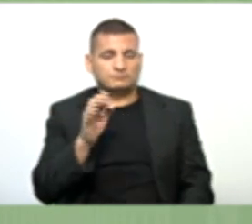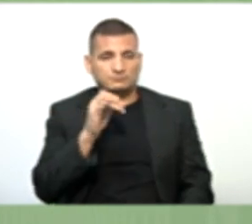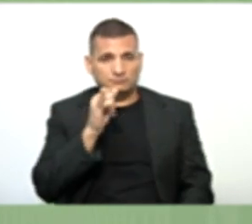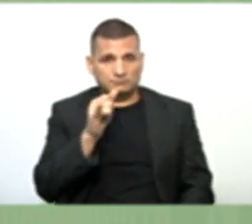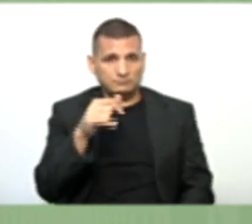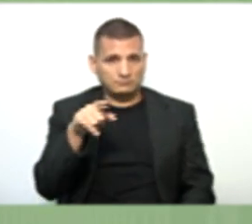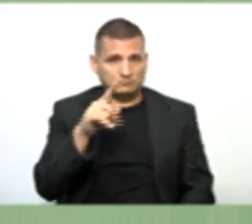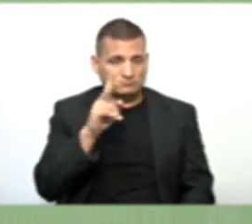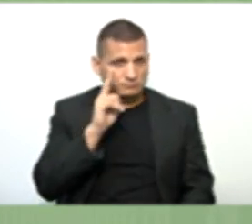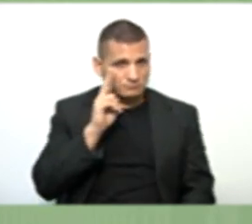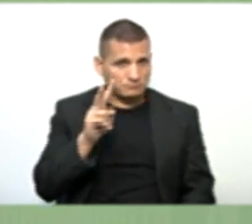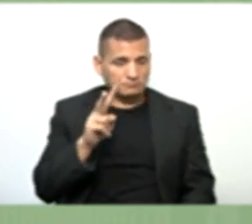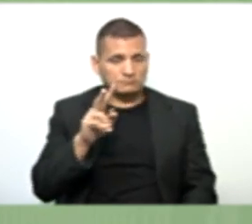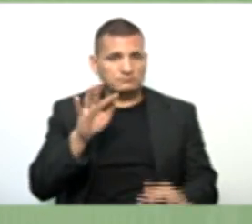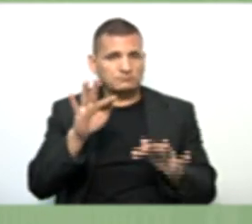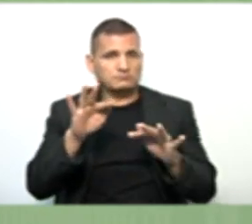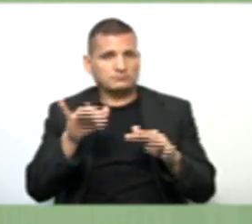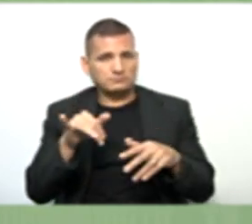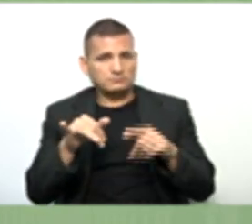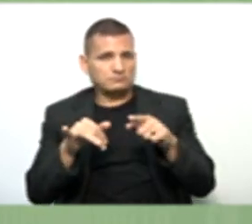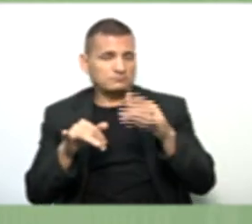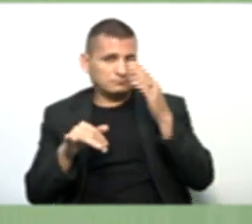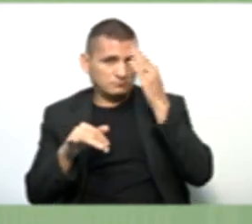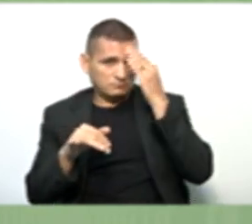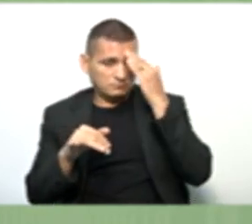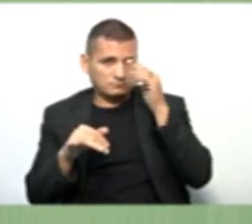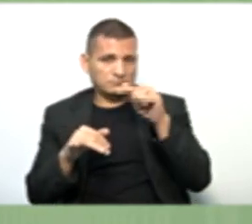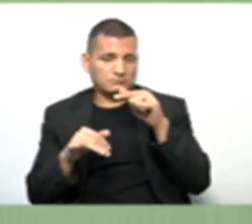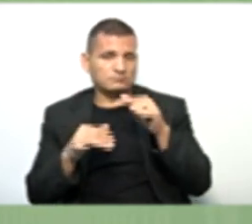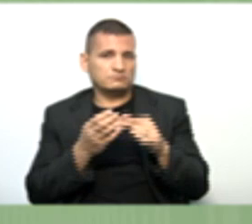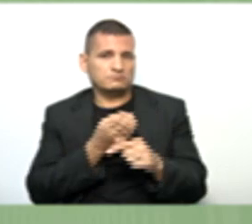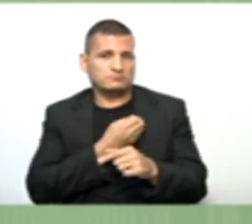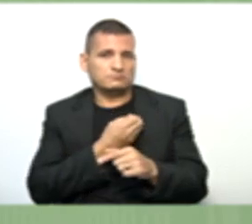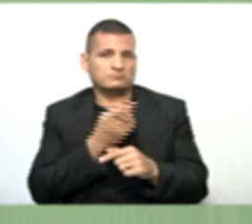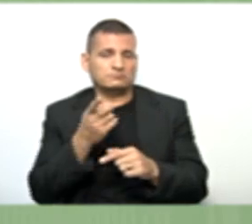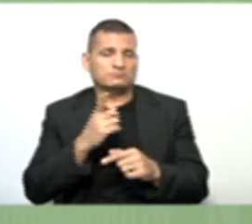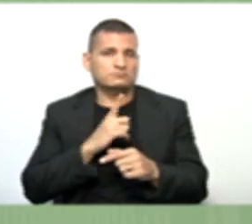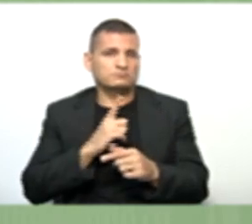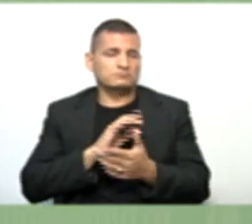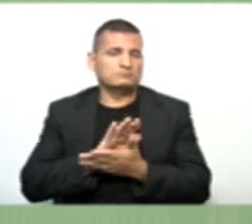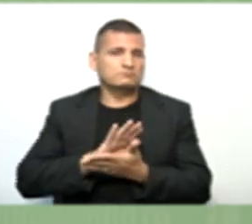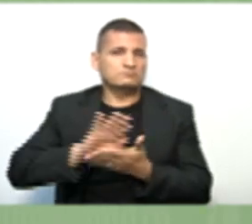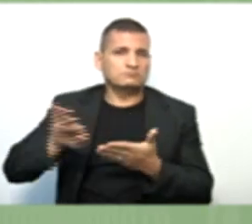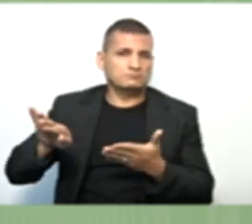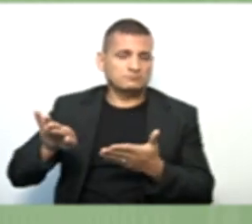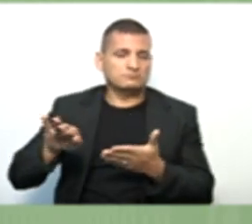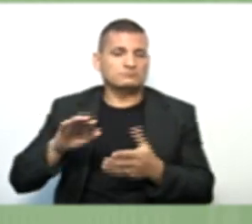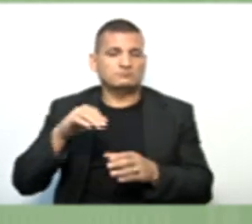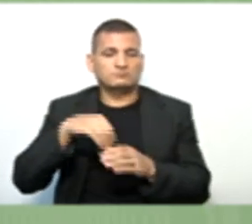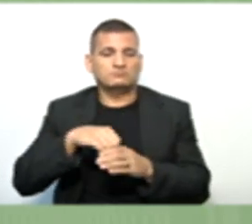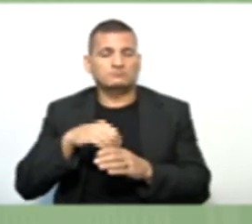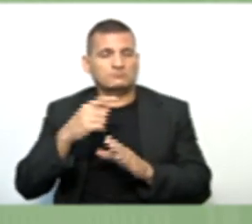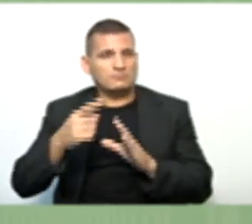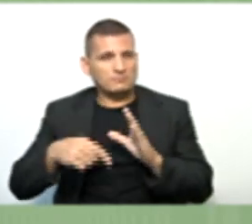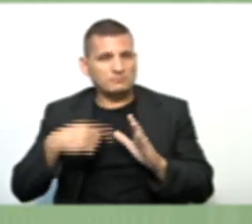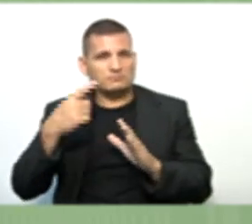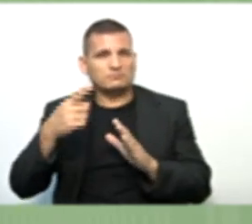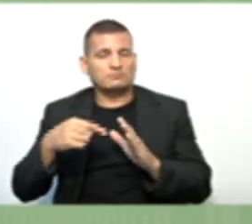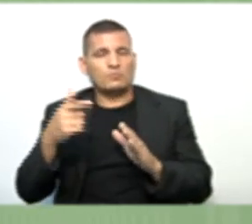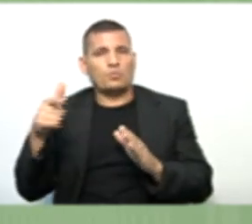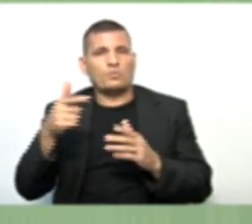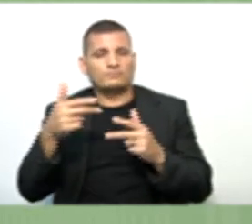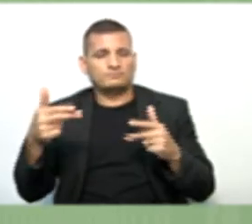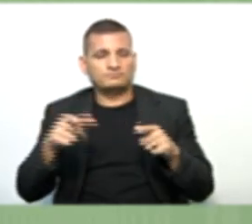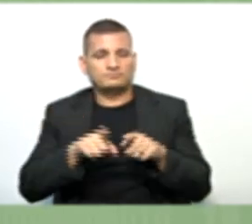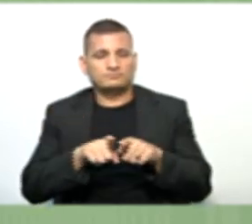o fim, vocês já sabem que esse valor aqui, ele está excluído da sequência de comandos. Uma outra coisa que eu esqueci de